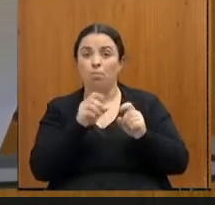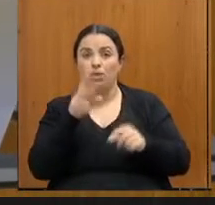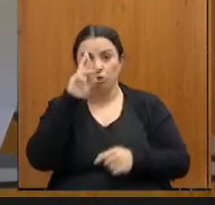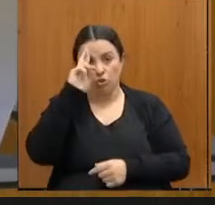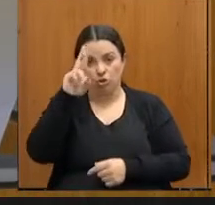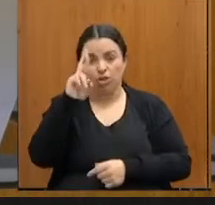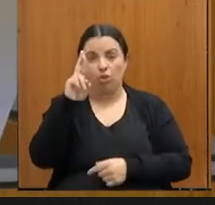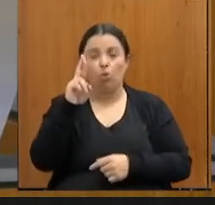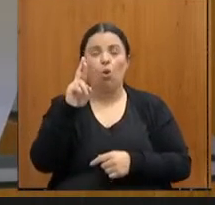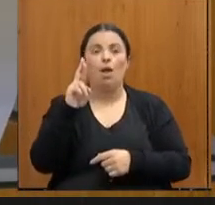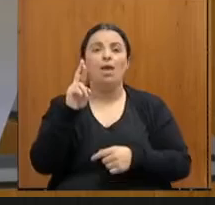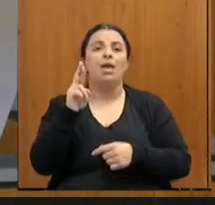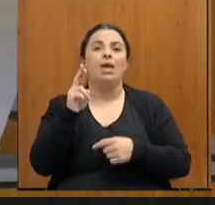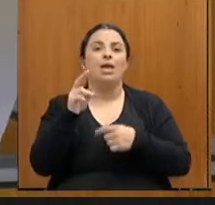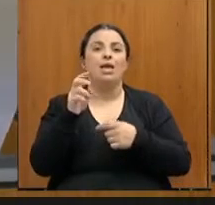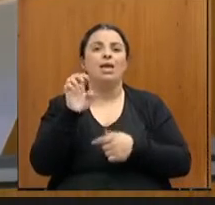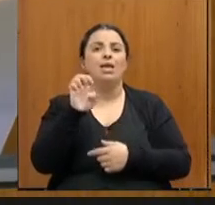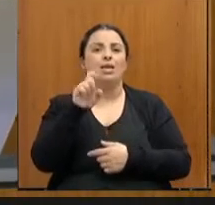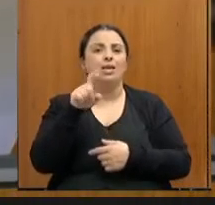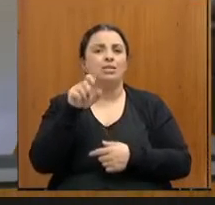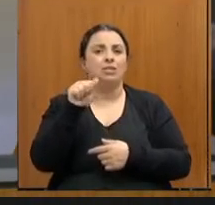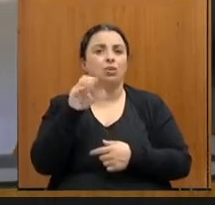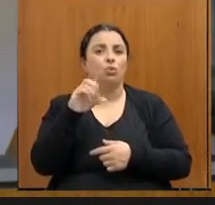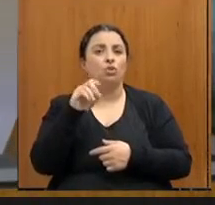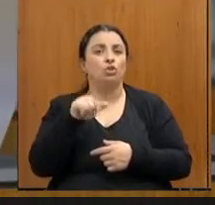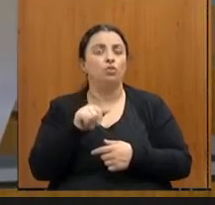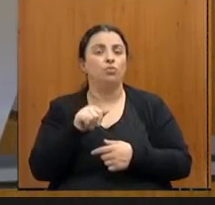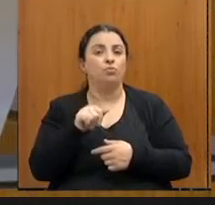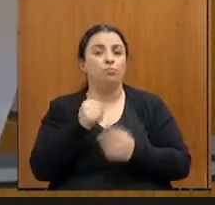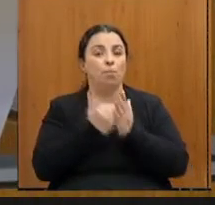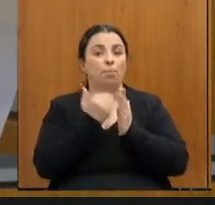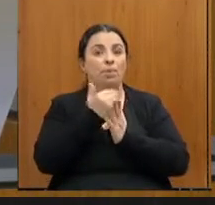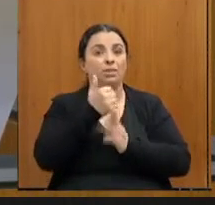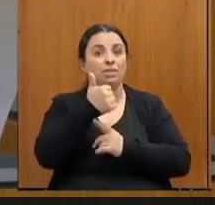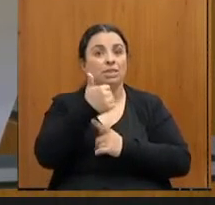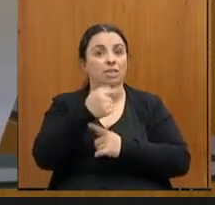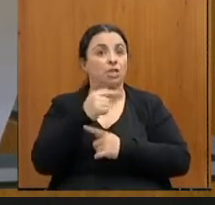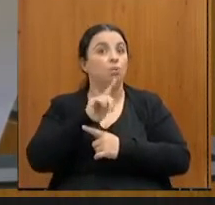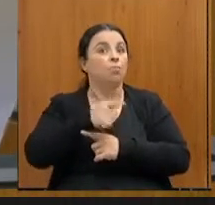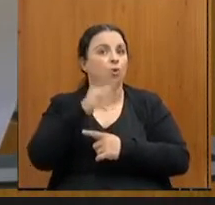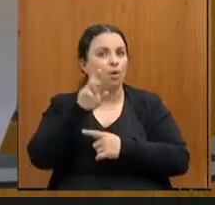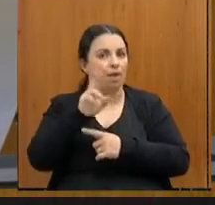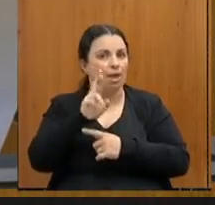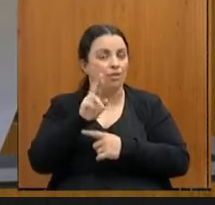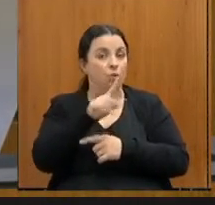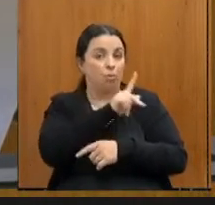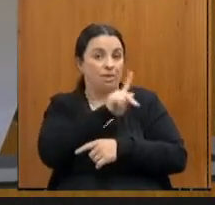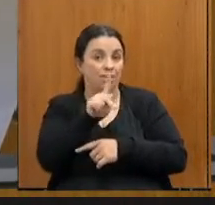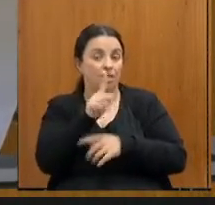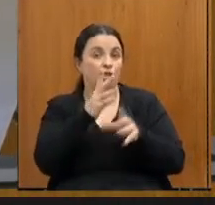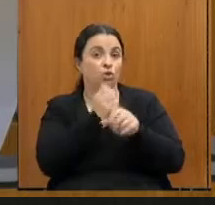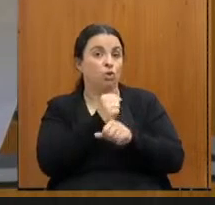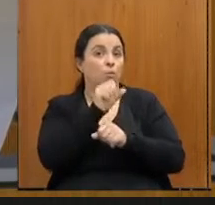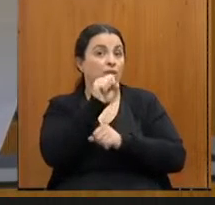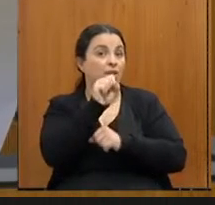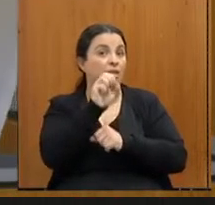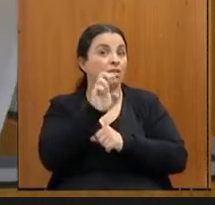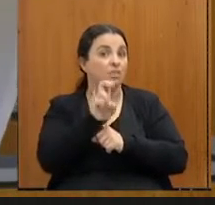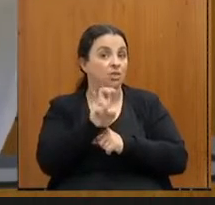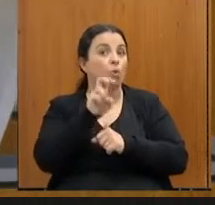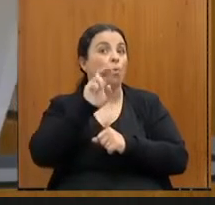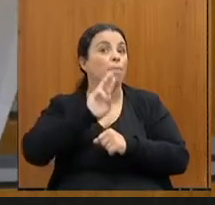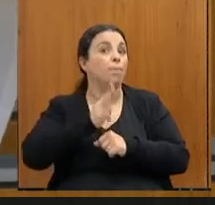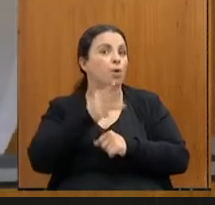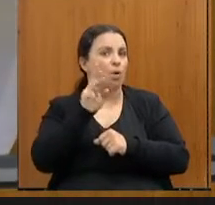passou a ganhar 67.000 reais o presidente passou a ganhar 85 mil reais uma média então